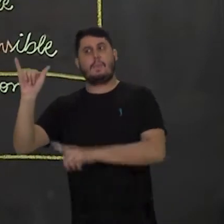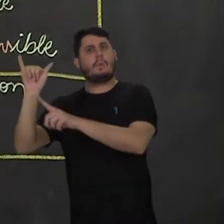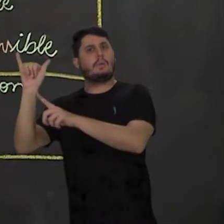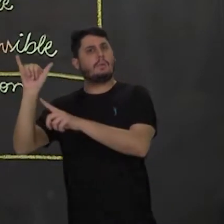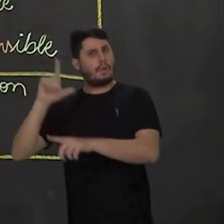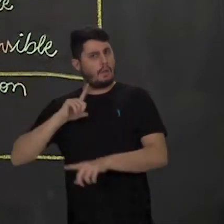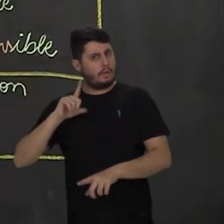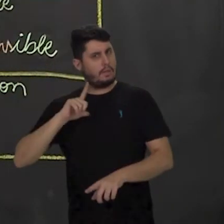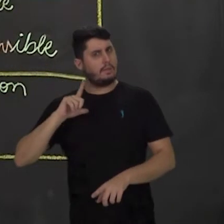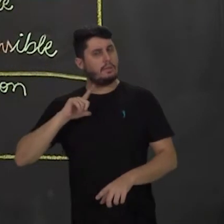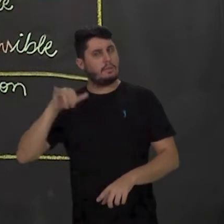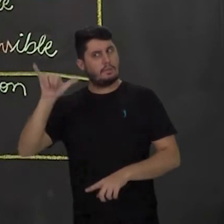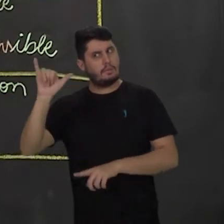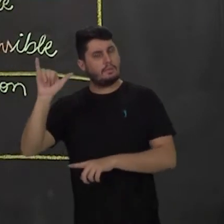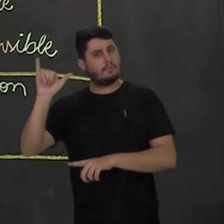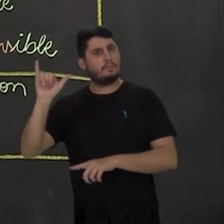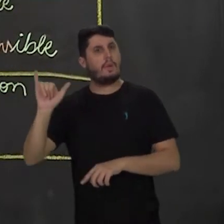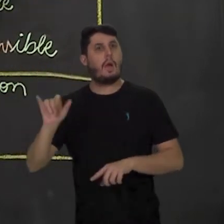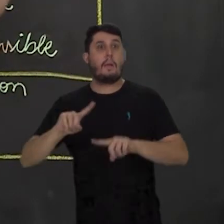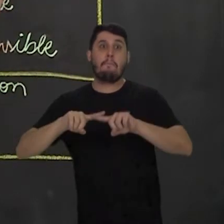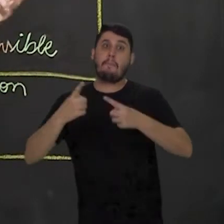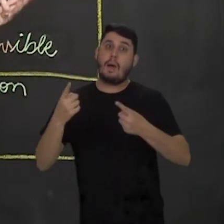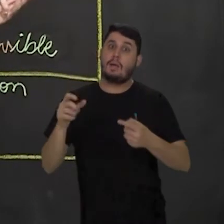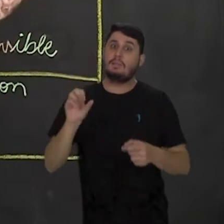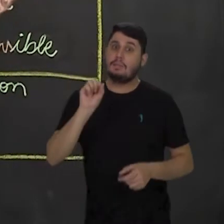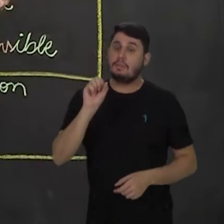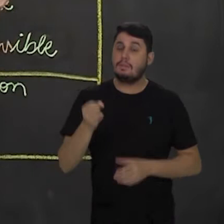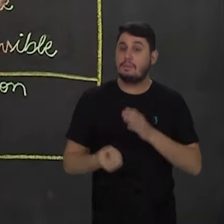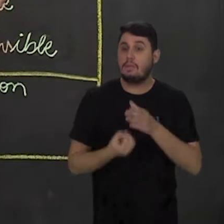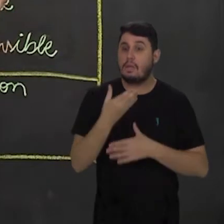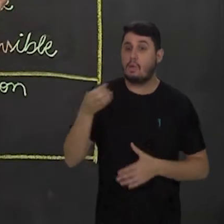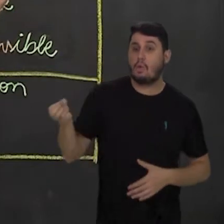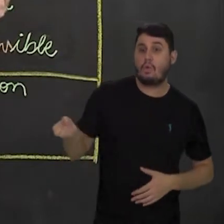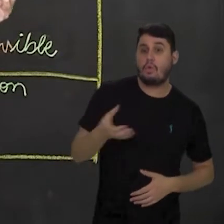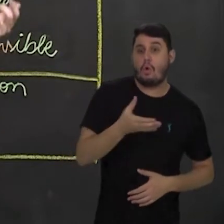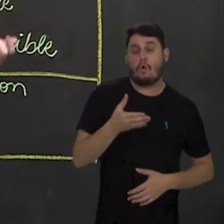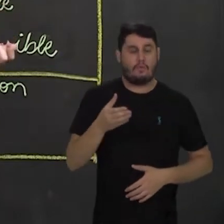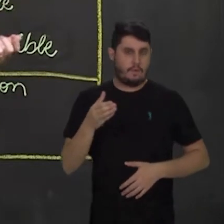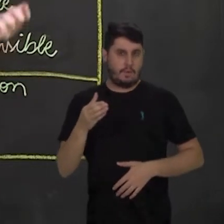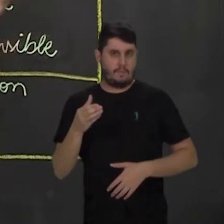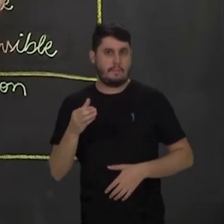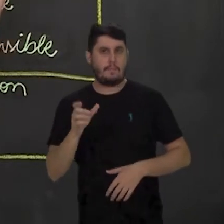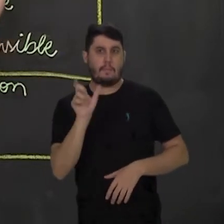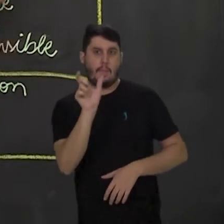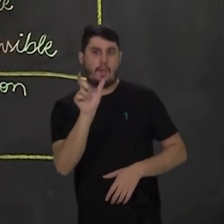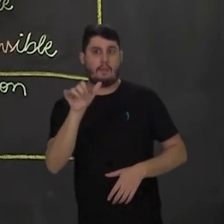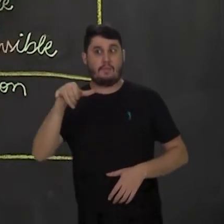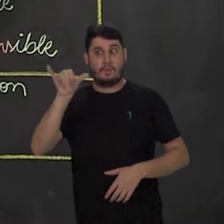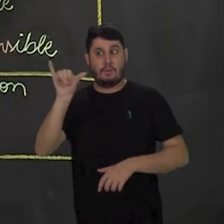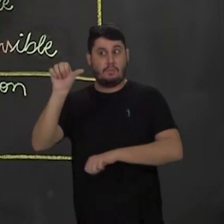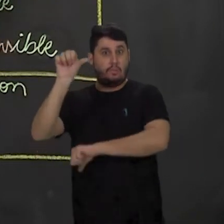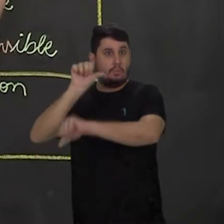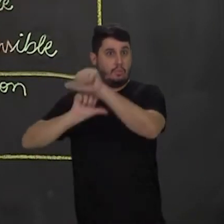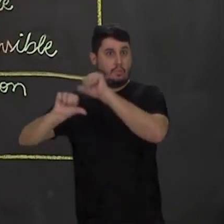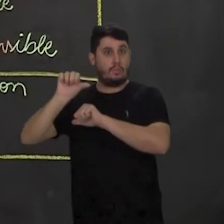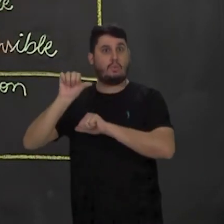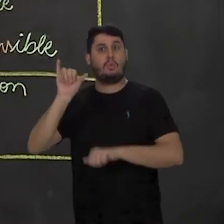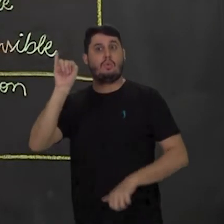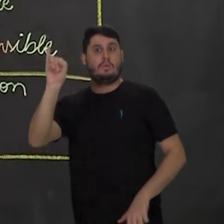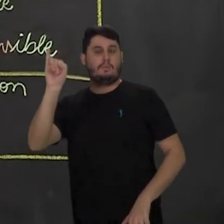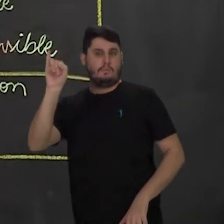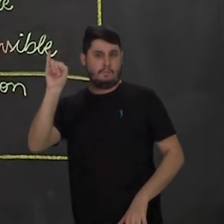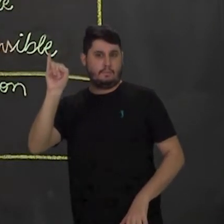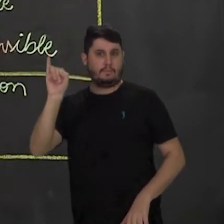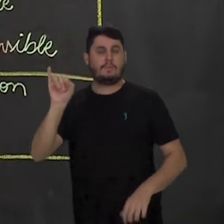no momento em que se acrescentou o sufixo e formou-se uma nova palavra, esse Y virou I. E aí, happy, em